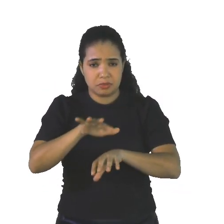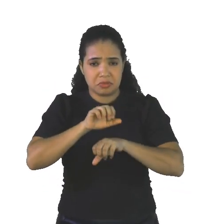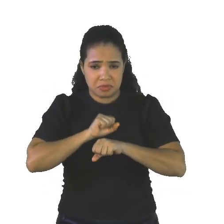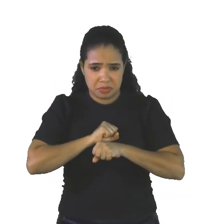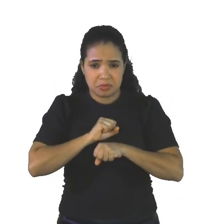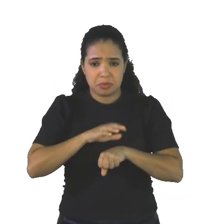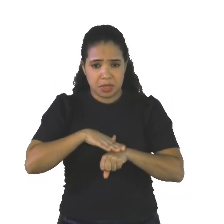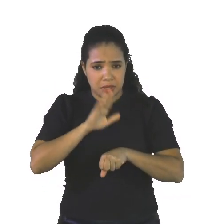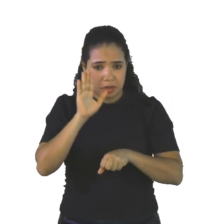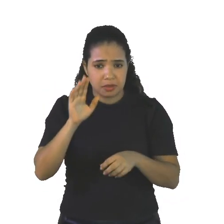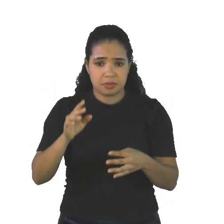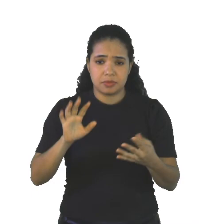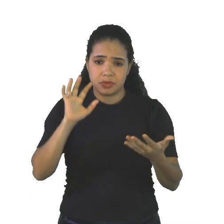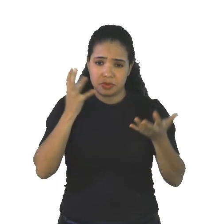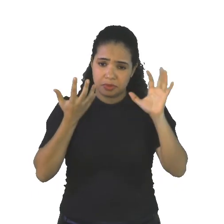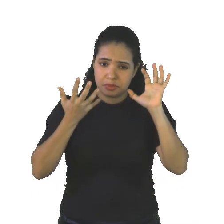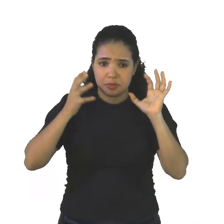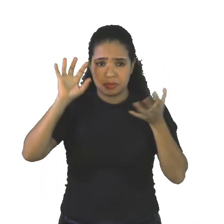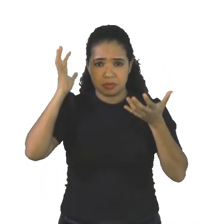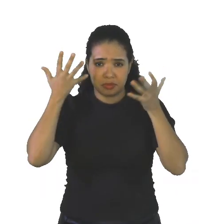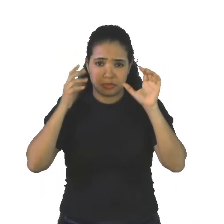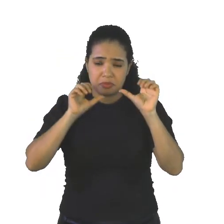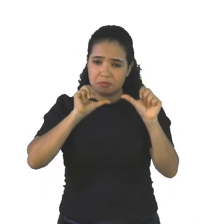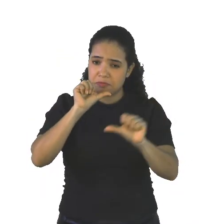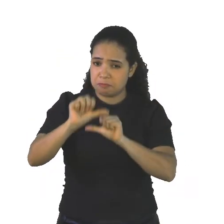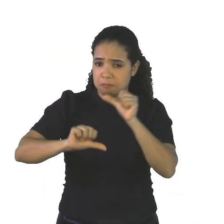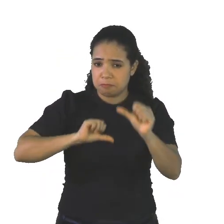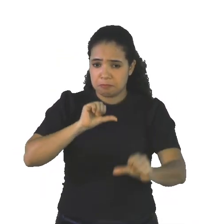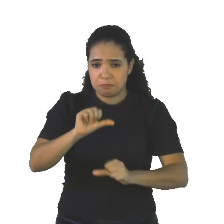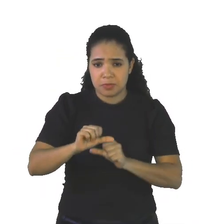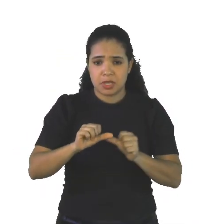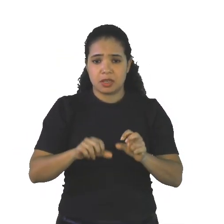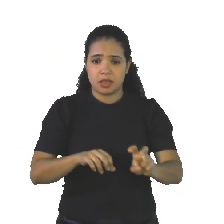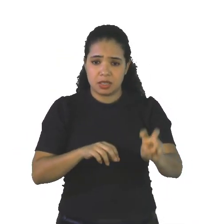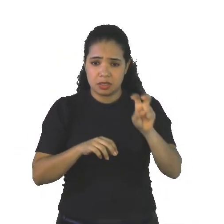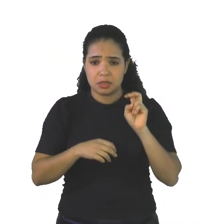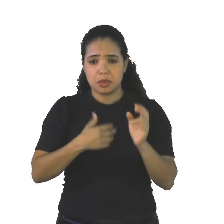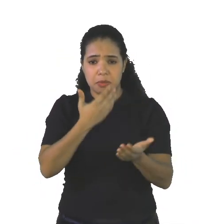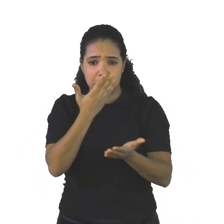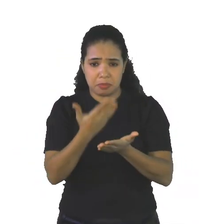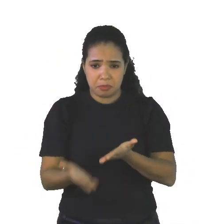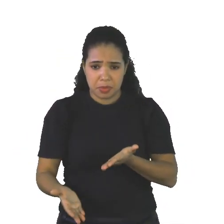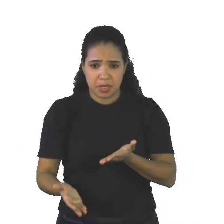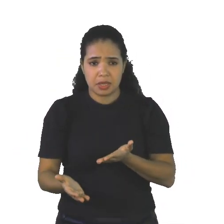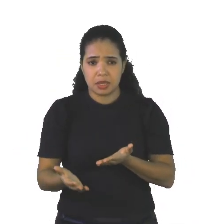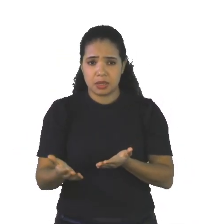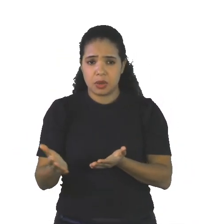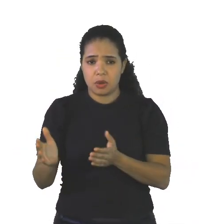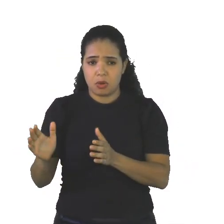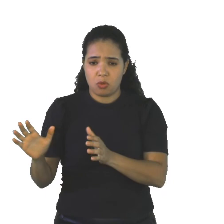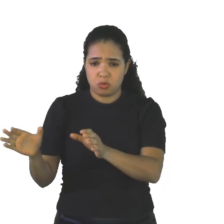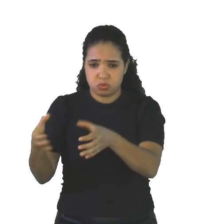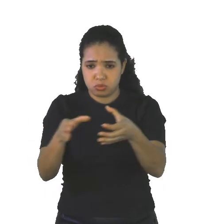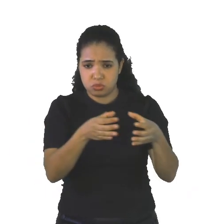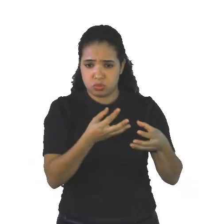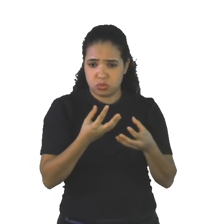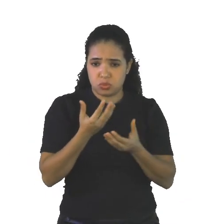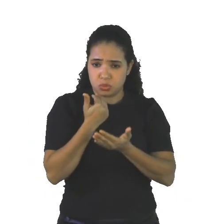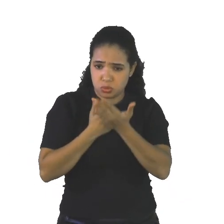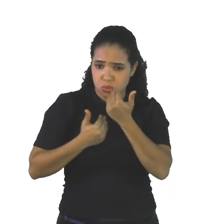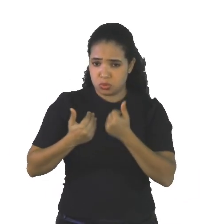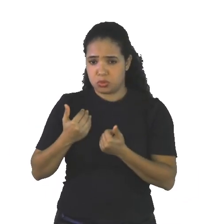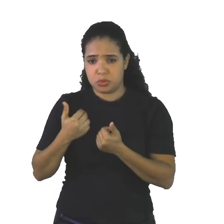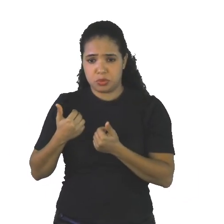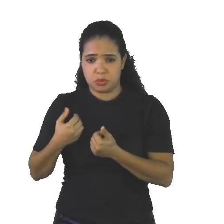Clima imprevisível. 5. Perda de meios de subsistências. E 6. Perder a vista natural.